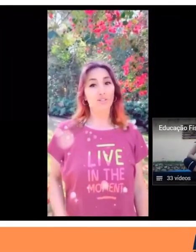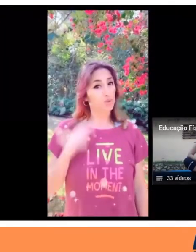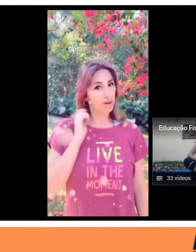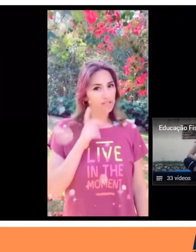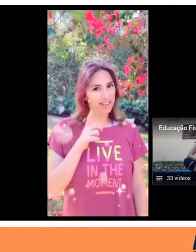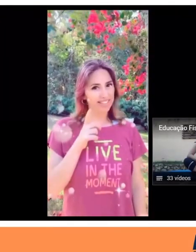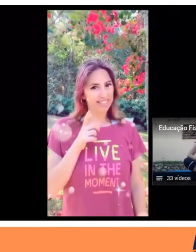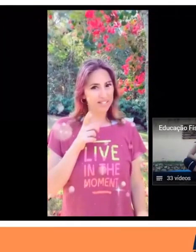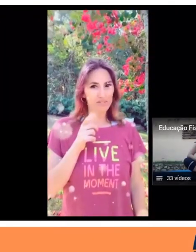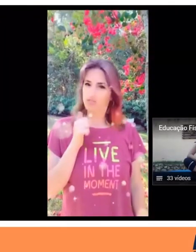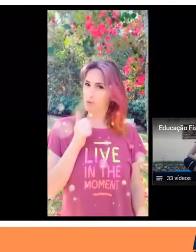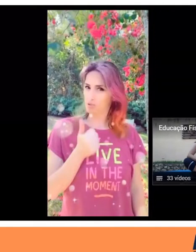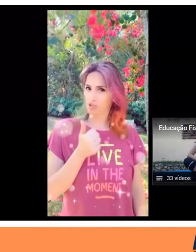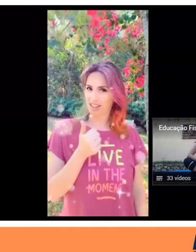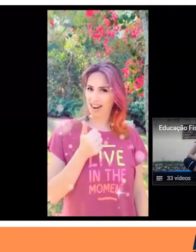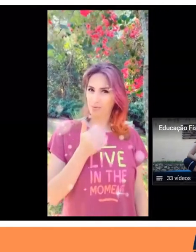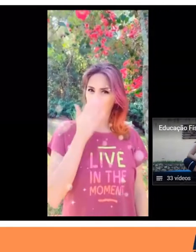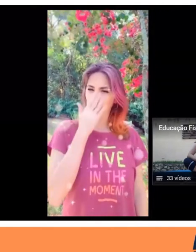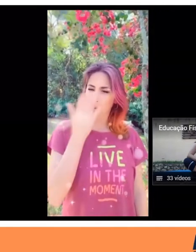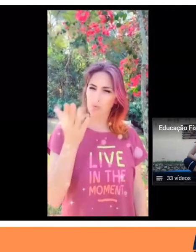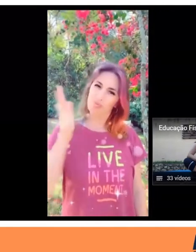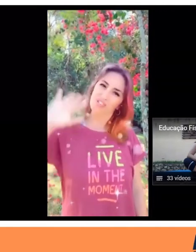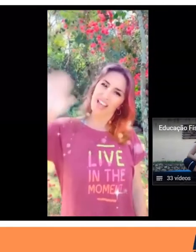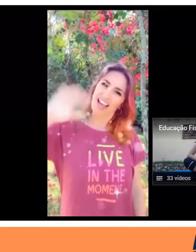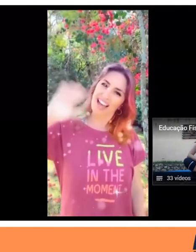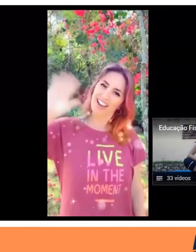Agora é a sua vez. Vamos jogar?